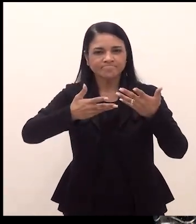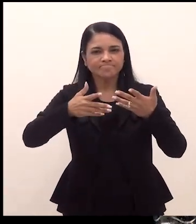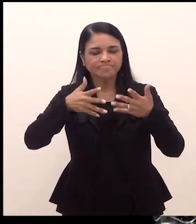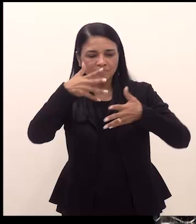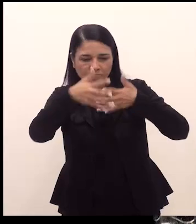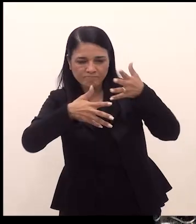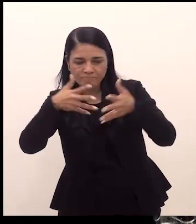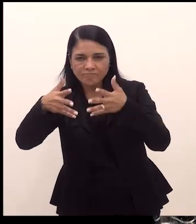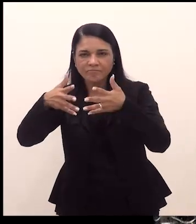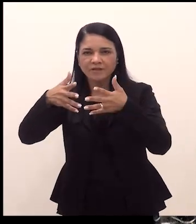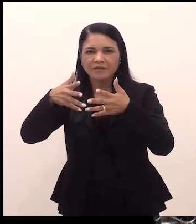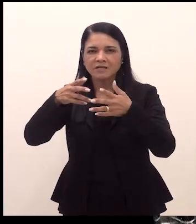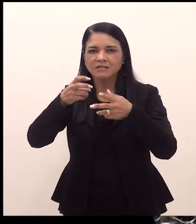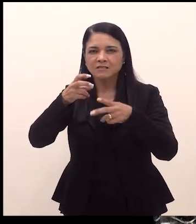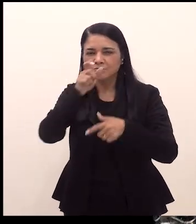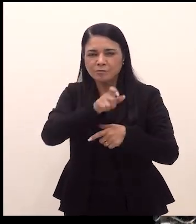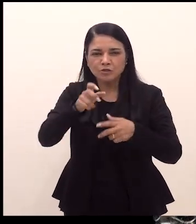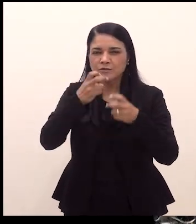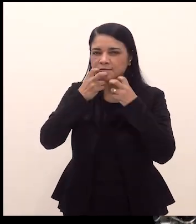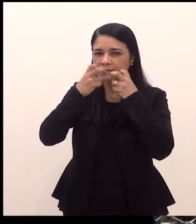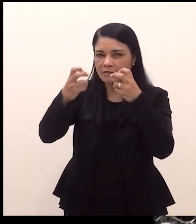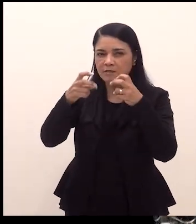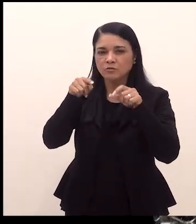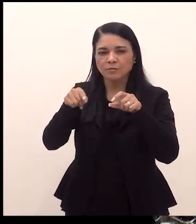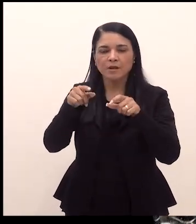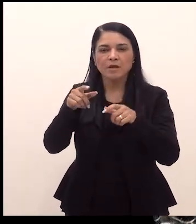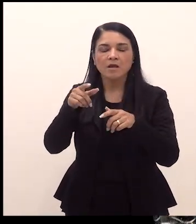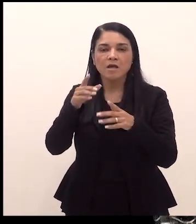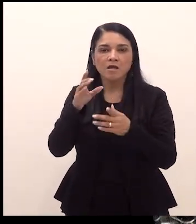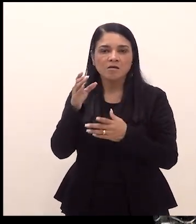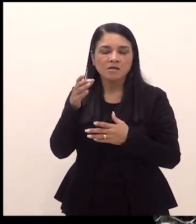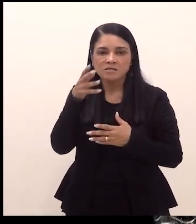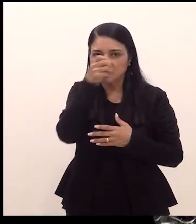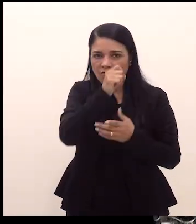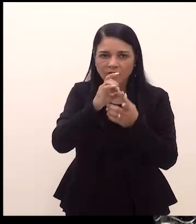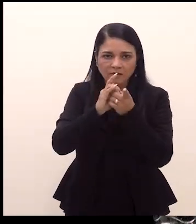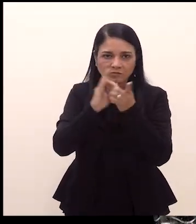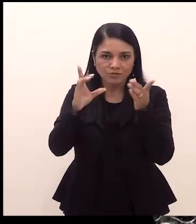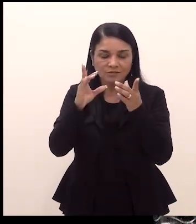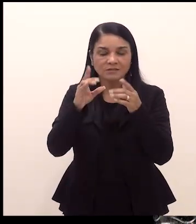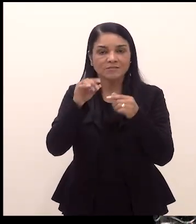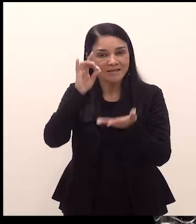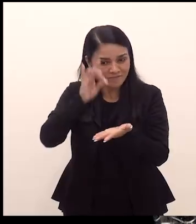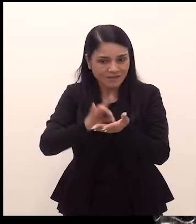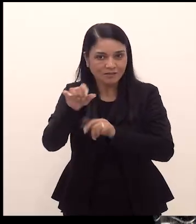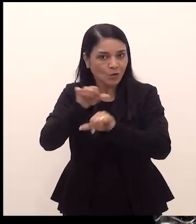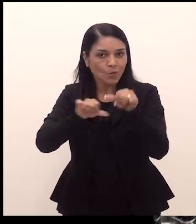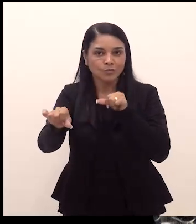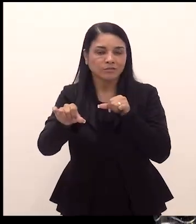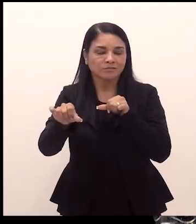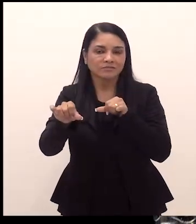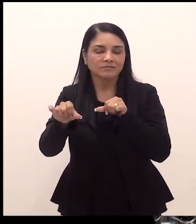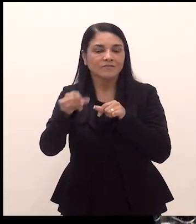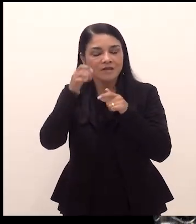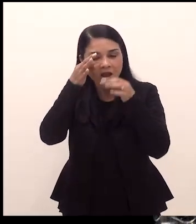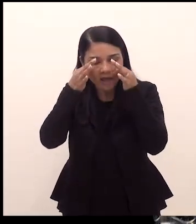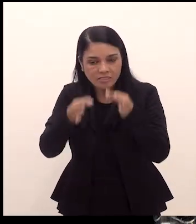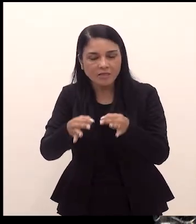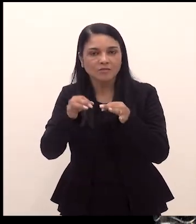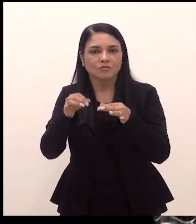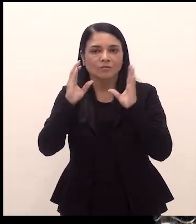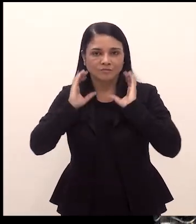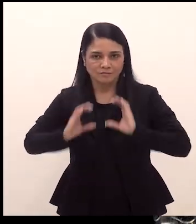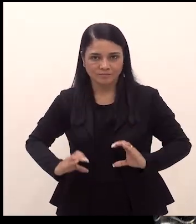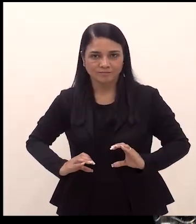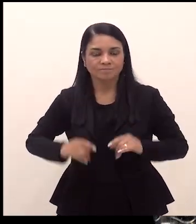palavra, como eles, às vezes, estão lá, as pessoas gritam, estamos aqui para resgatar a democracia, mas, na verdade, elas querem o oposto. E é